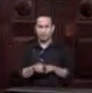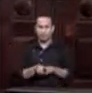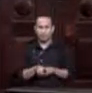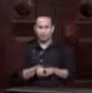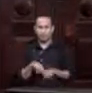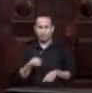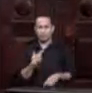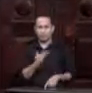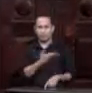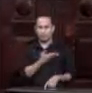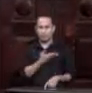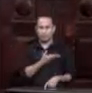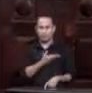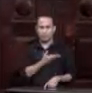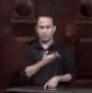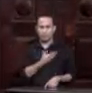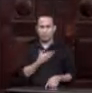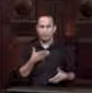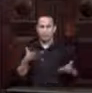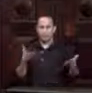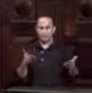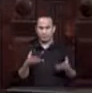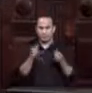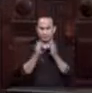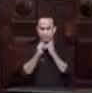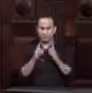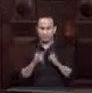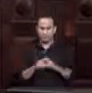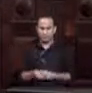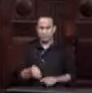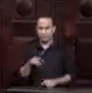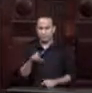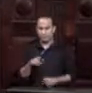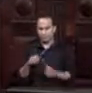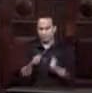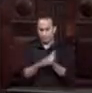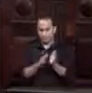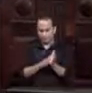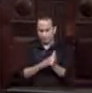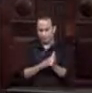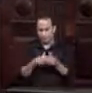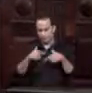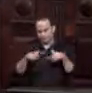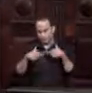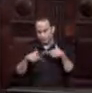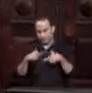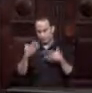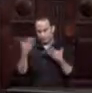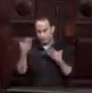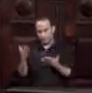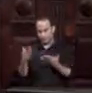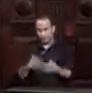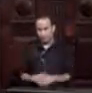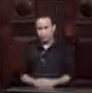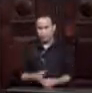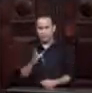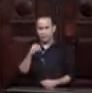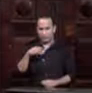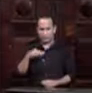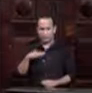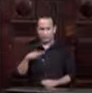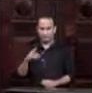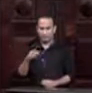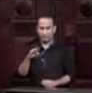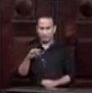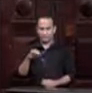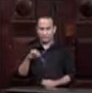colega aqui nesse parlamento. Por isso, Pedro Paulo, parabéns pelo seu trabalho na Câmara Federal, enfim,